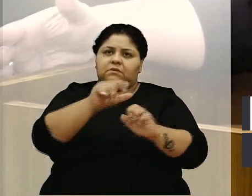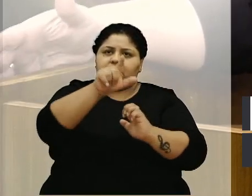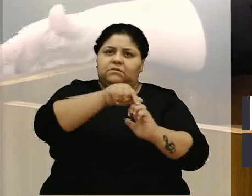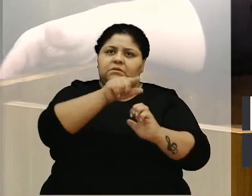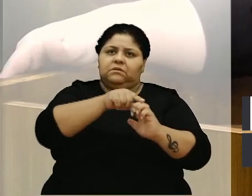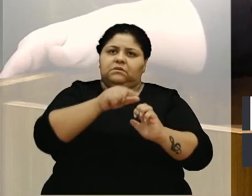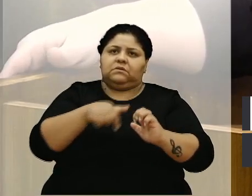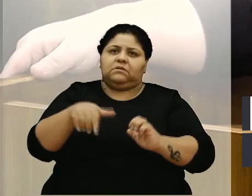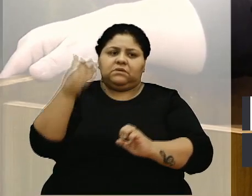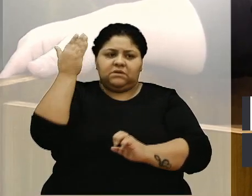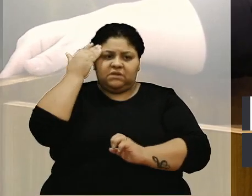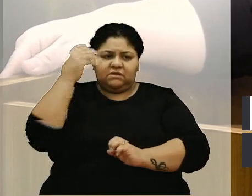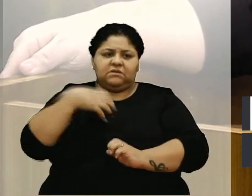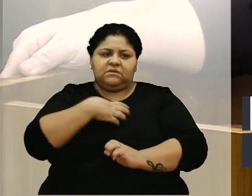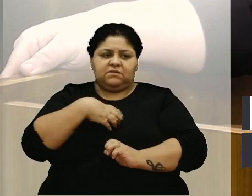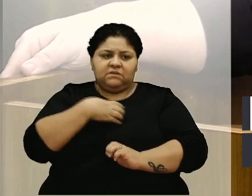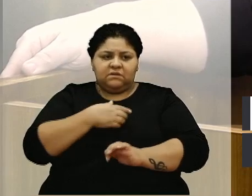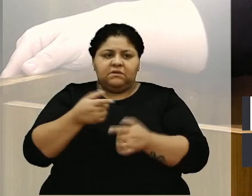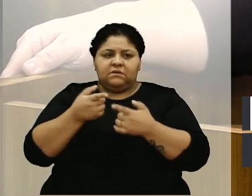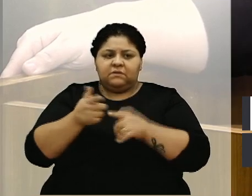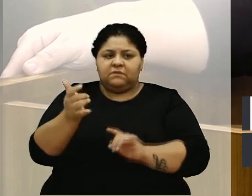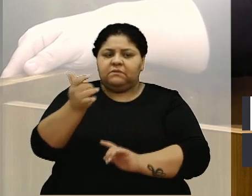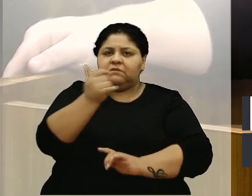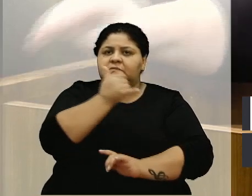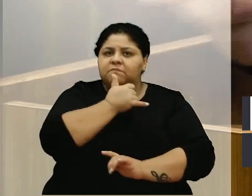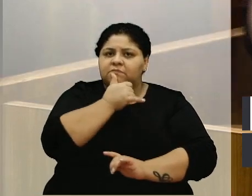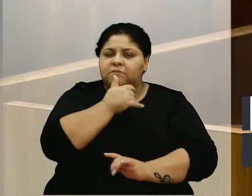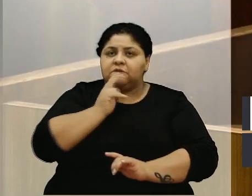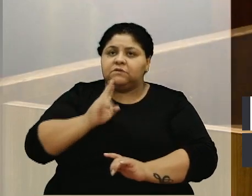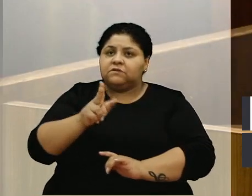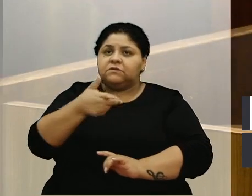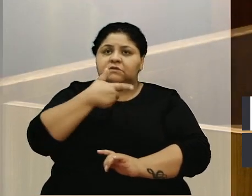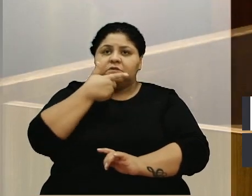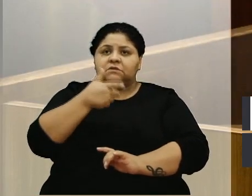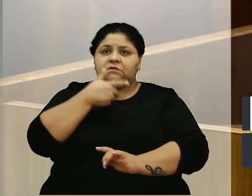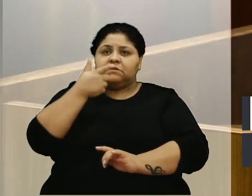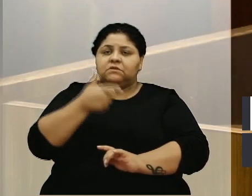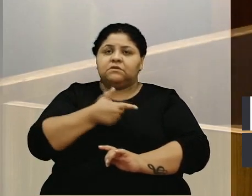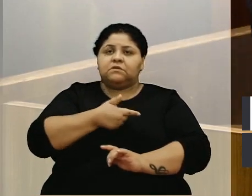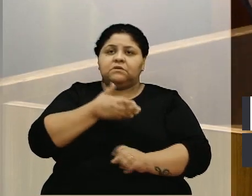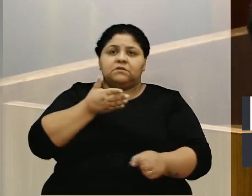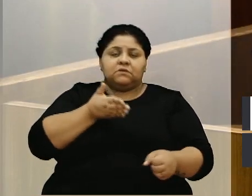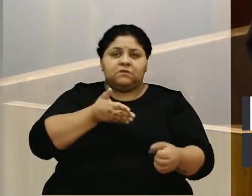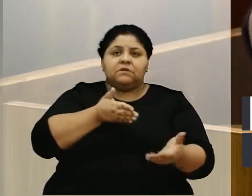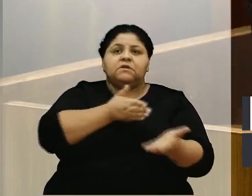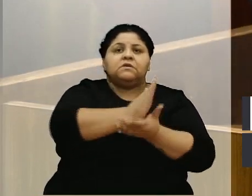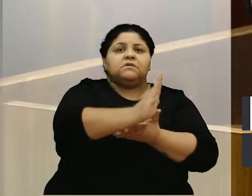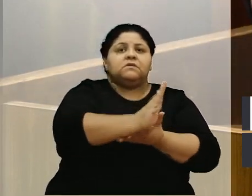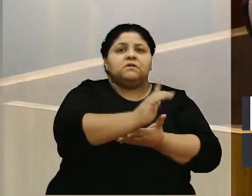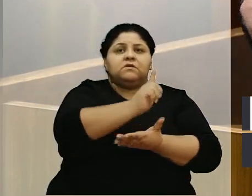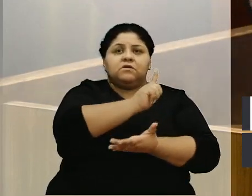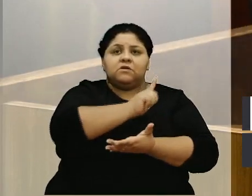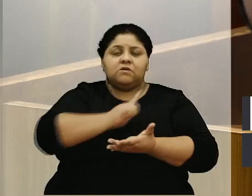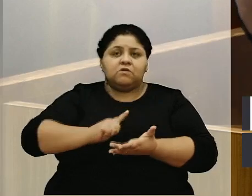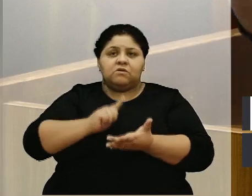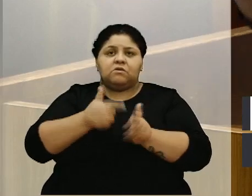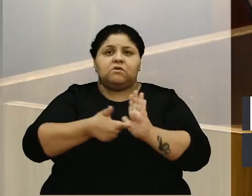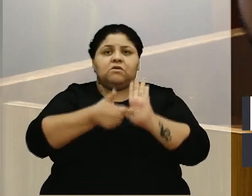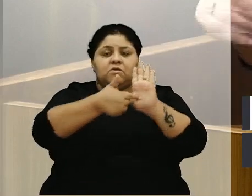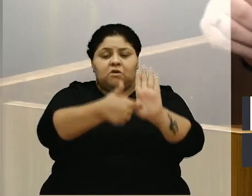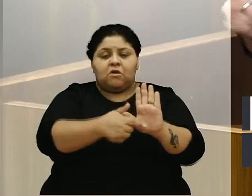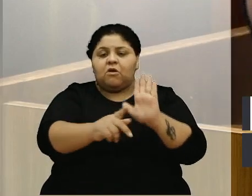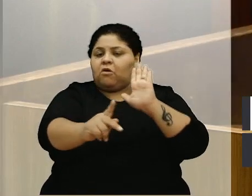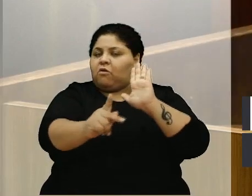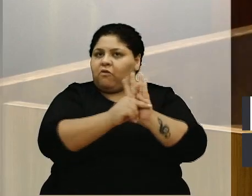desta forma, mas infelizmente, eu sempre digo, quando é para aprovar um projeto, veio o governo, é apresentado,